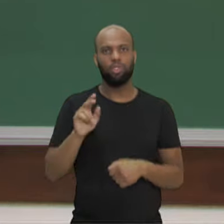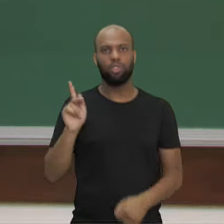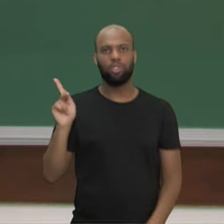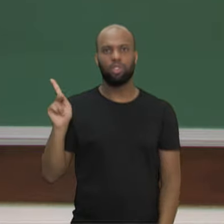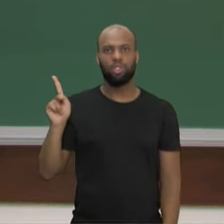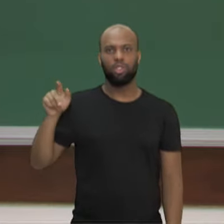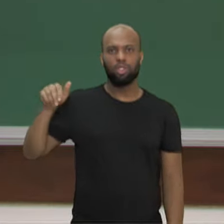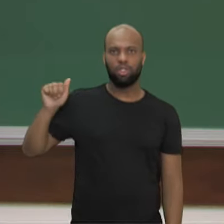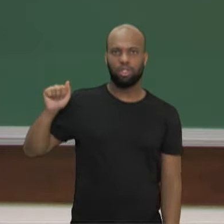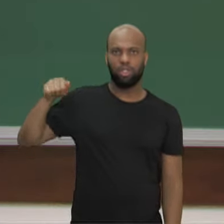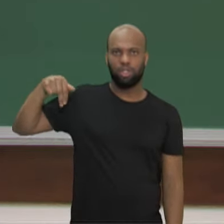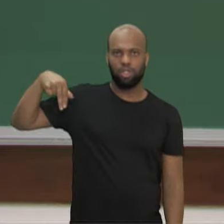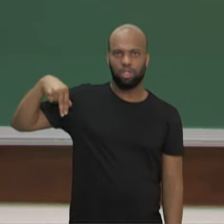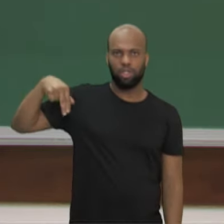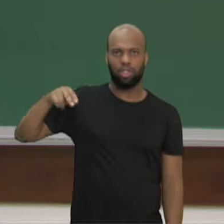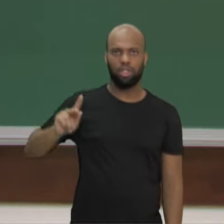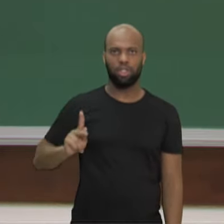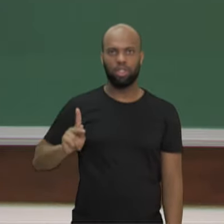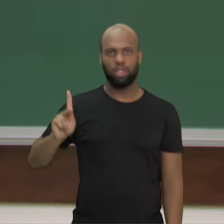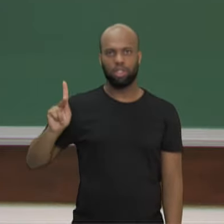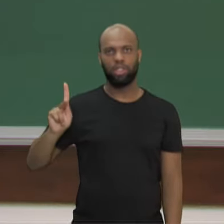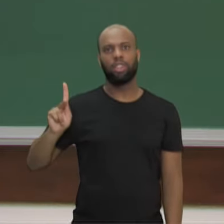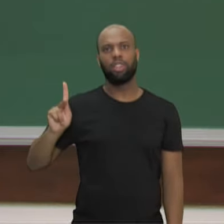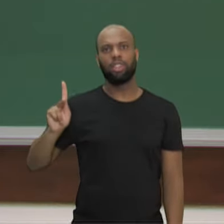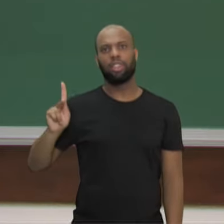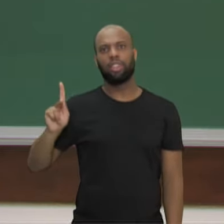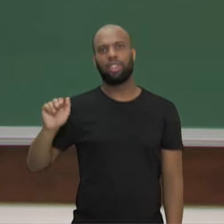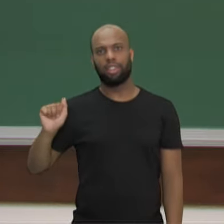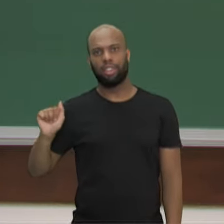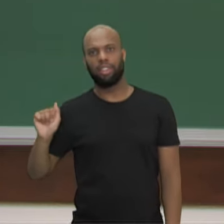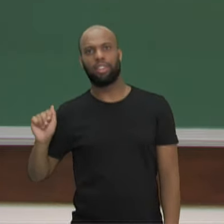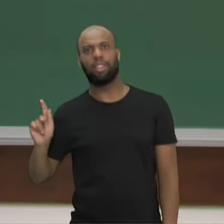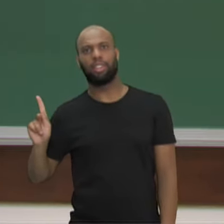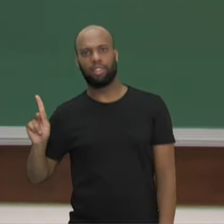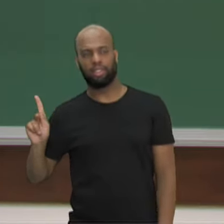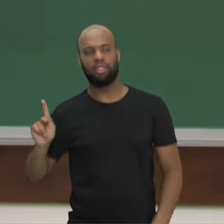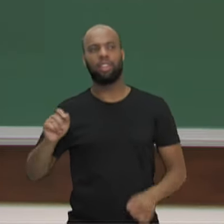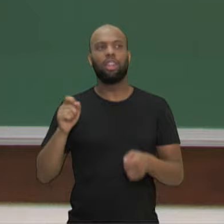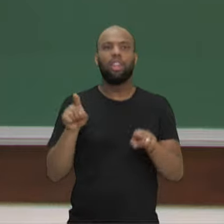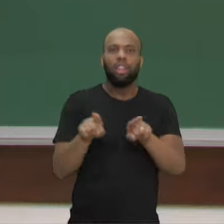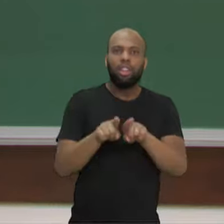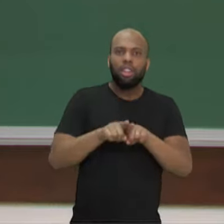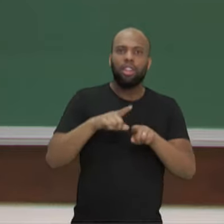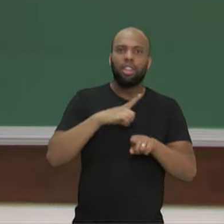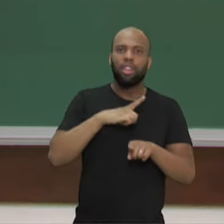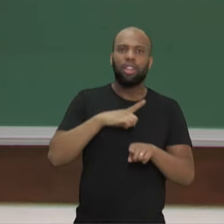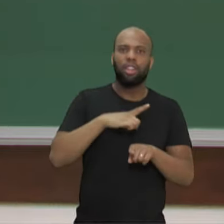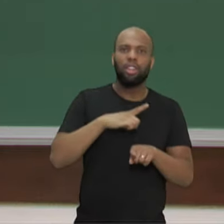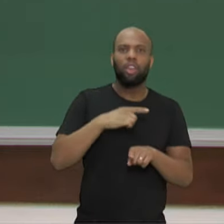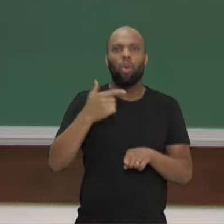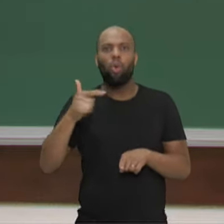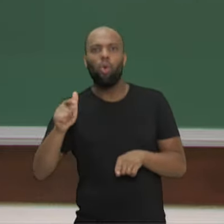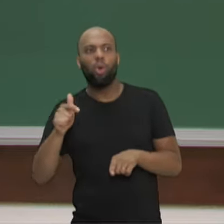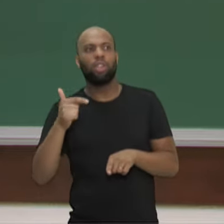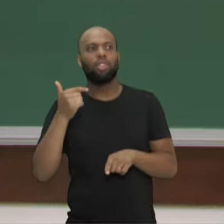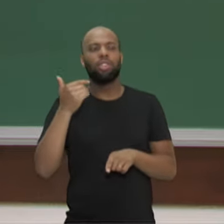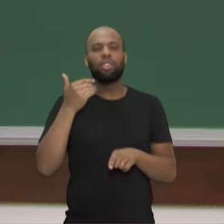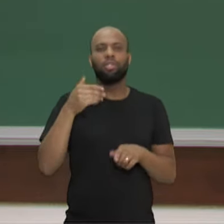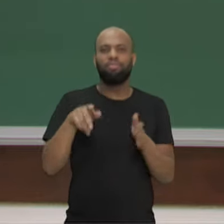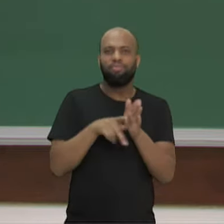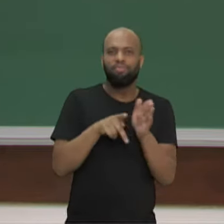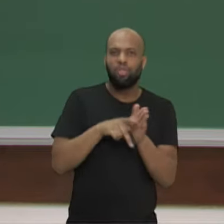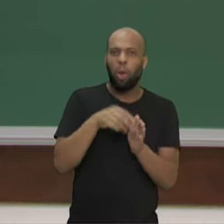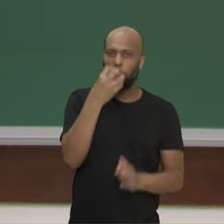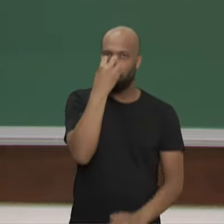tá bom? Também tem uma outra maquiagem chamada pasta d'água. Vocês já devem ter visto em palhaços, né? Que é a